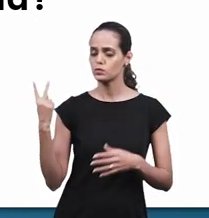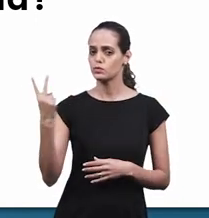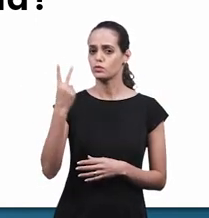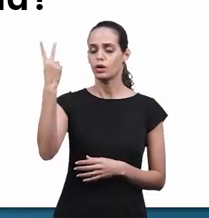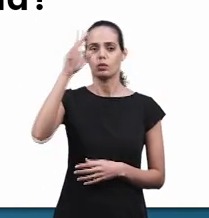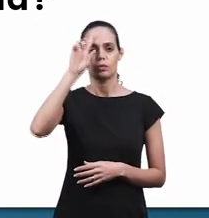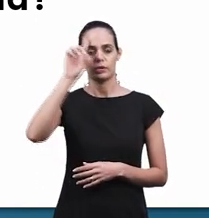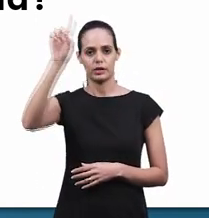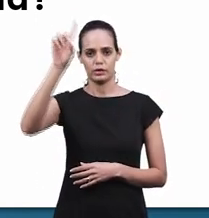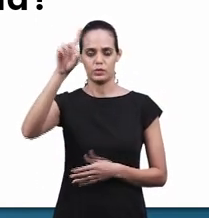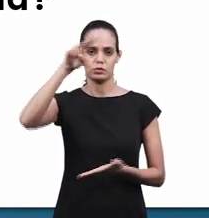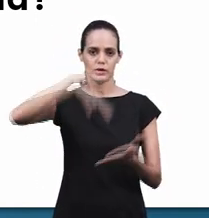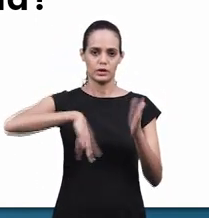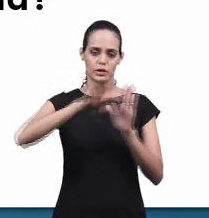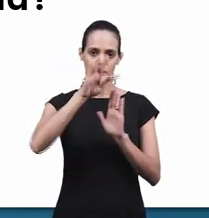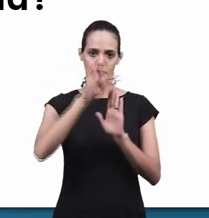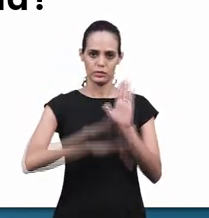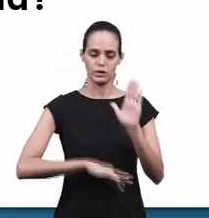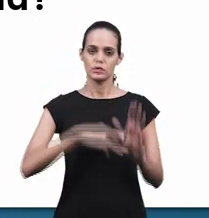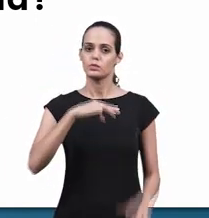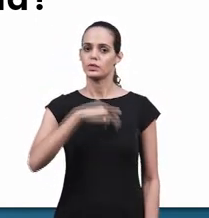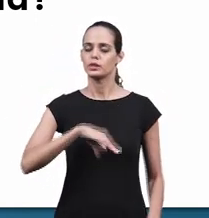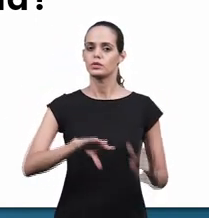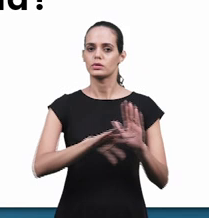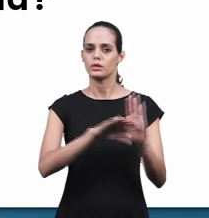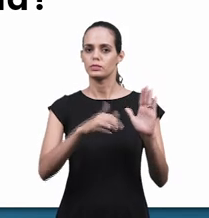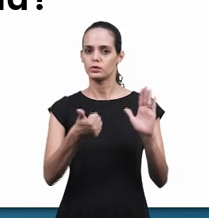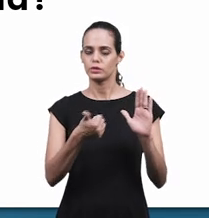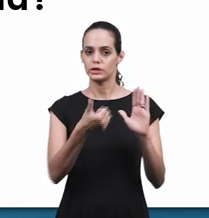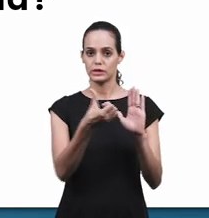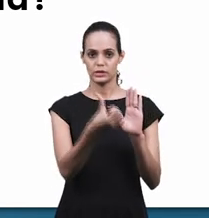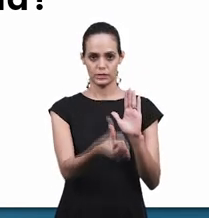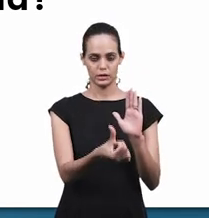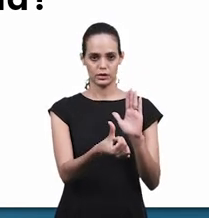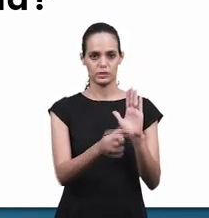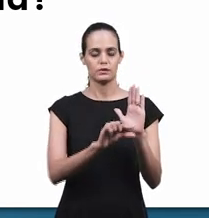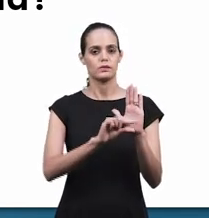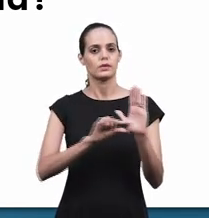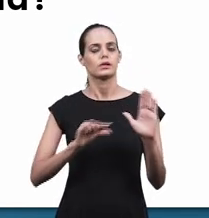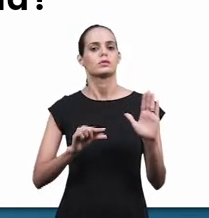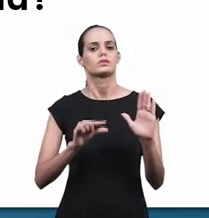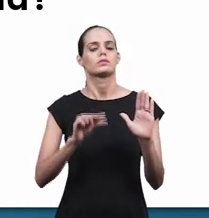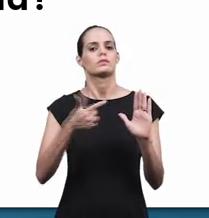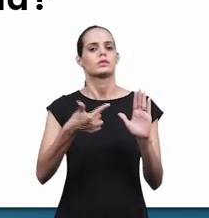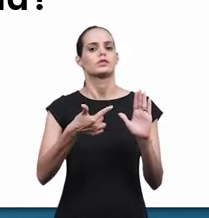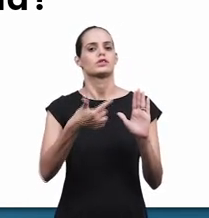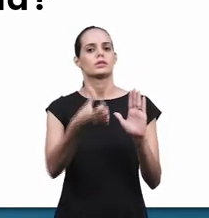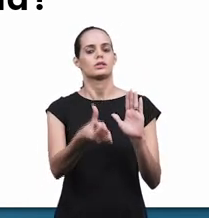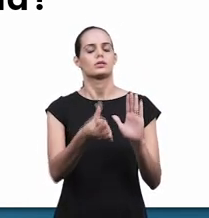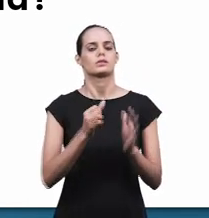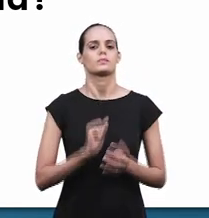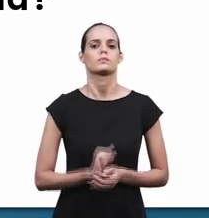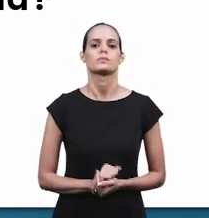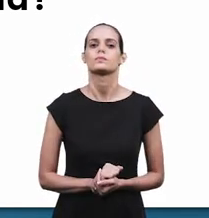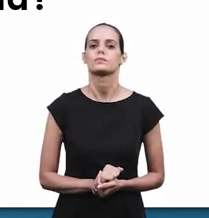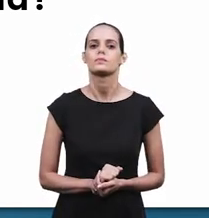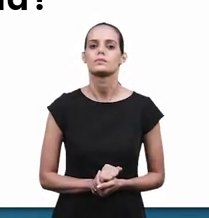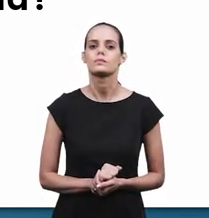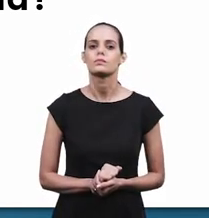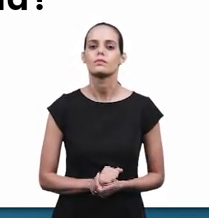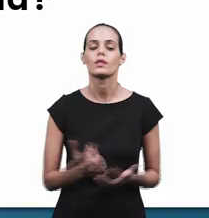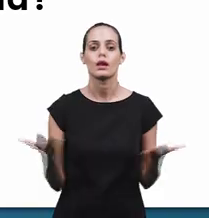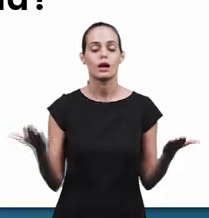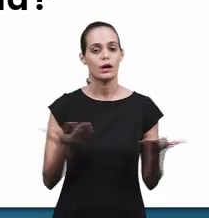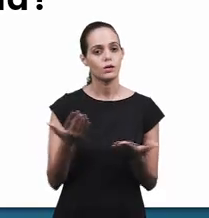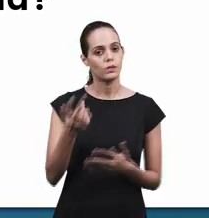o texto de Mateus, capítulo 16, verso 26. Então vamos